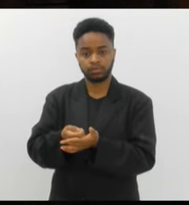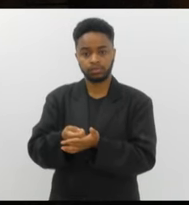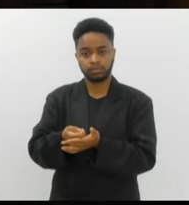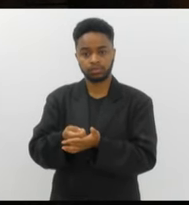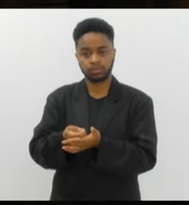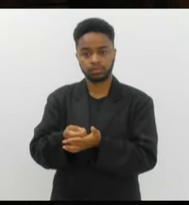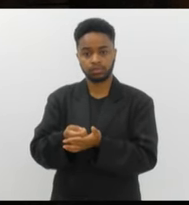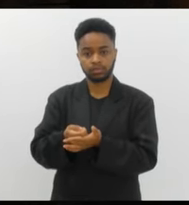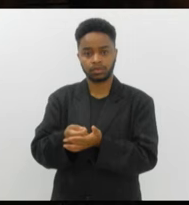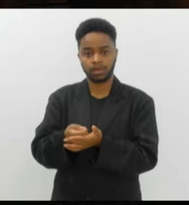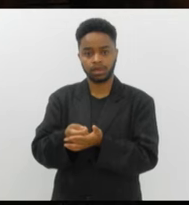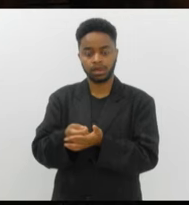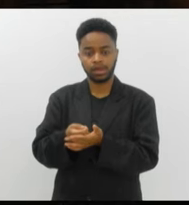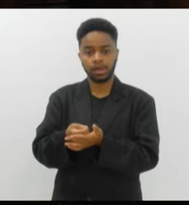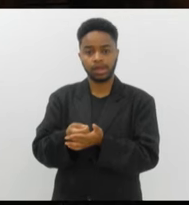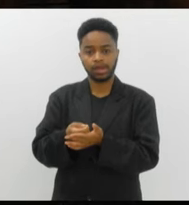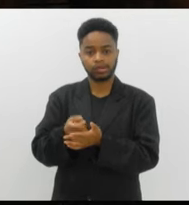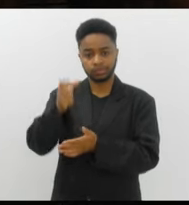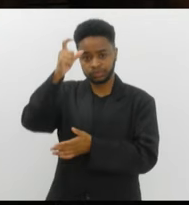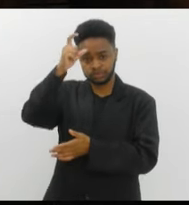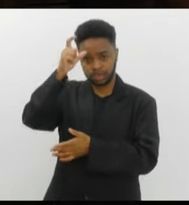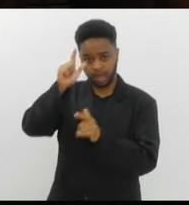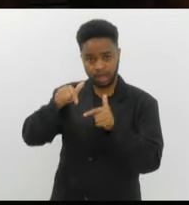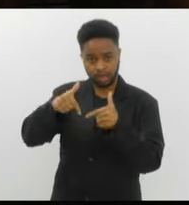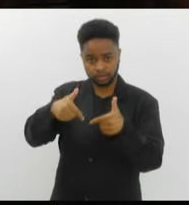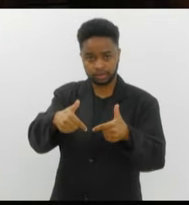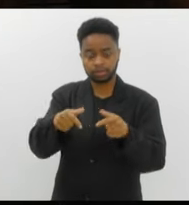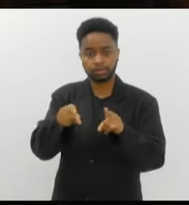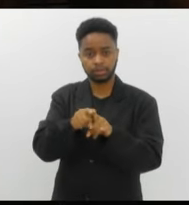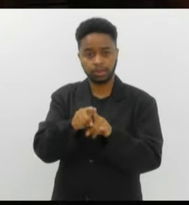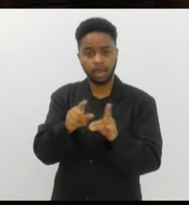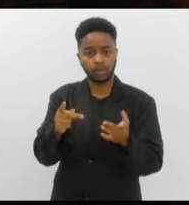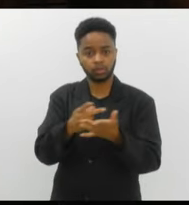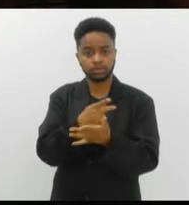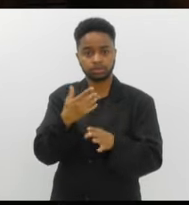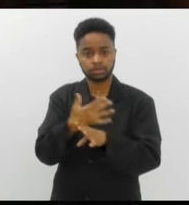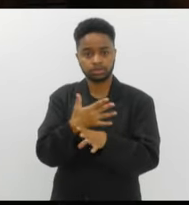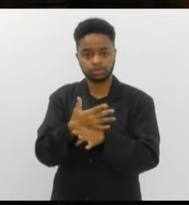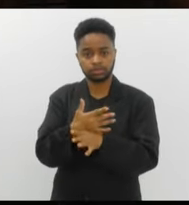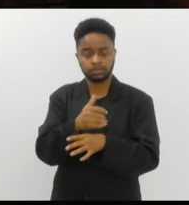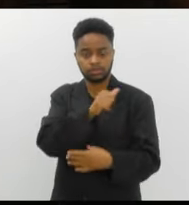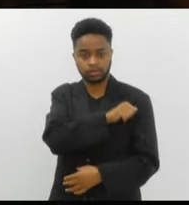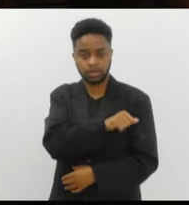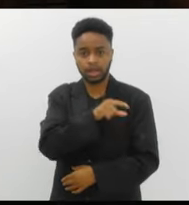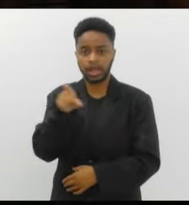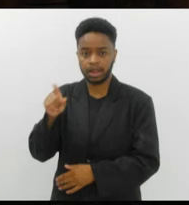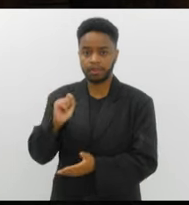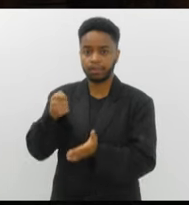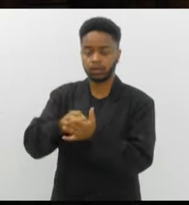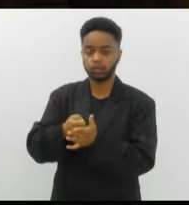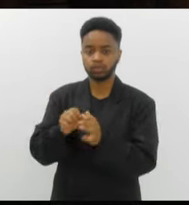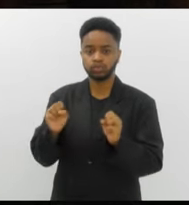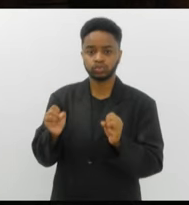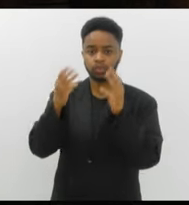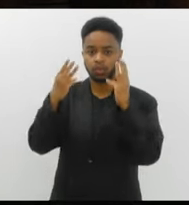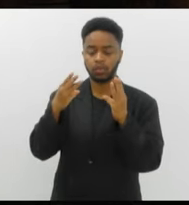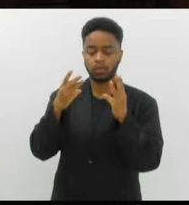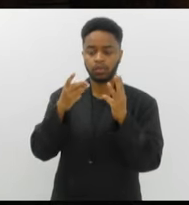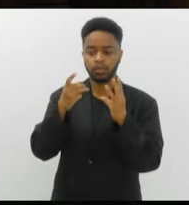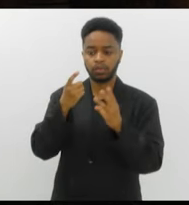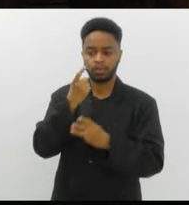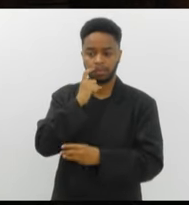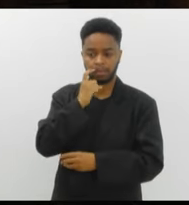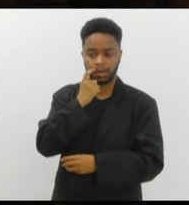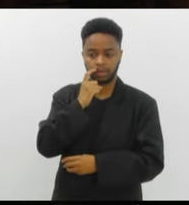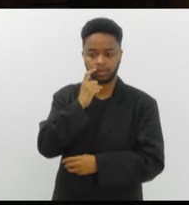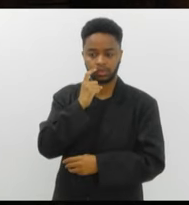da erotização e do satanismo que aconteceu na cidade do Rio de Janeiro, que ele financiou o show daquela Madonna, porra. Defende aqui,